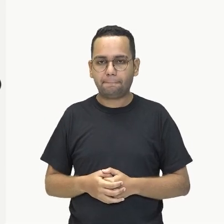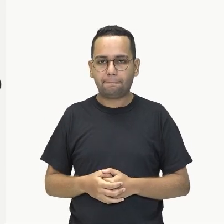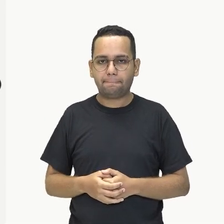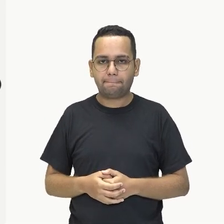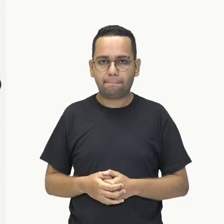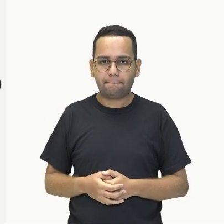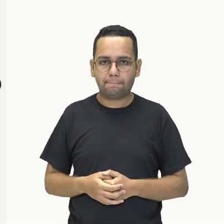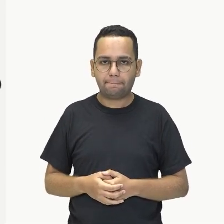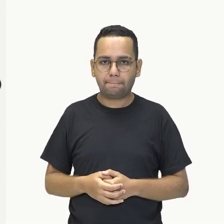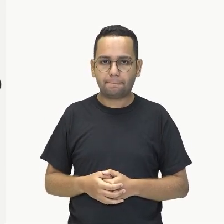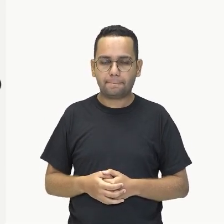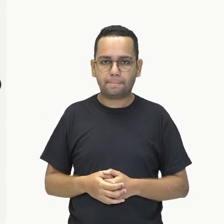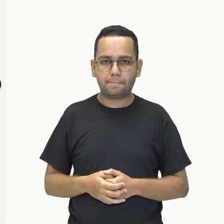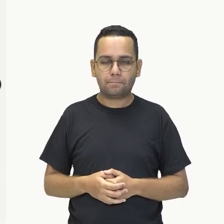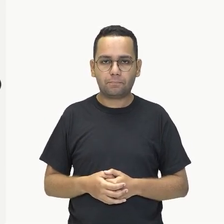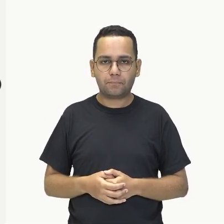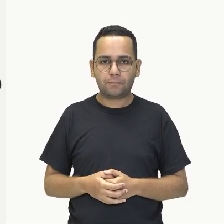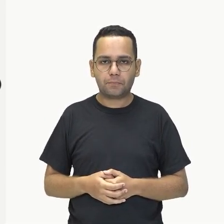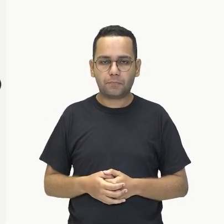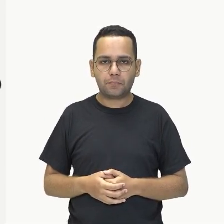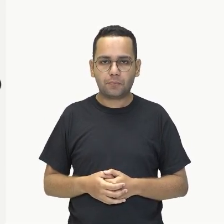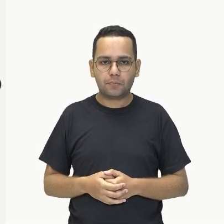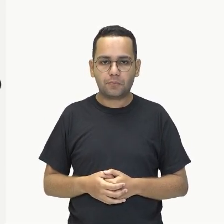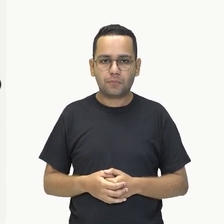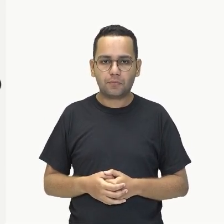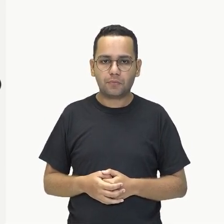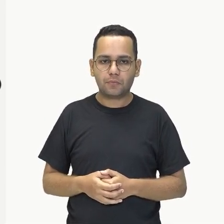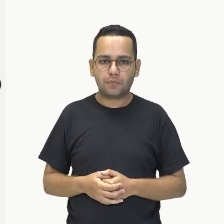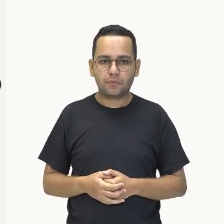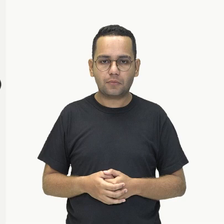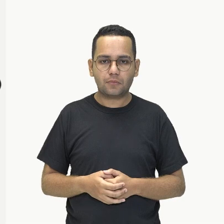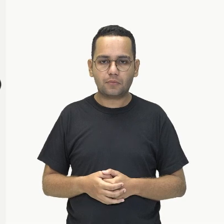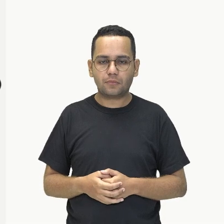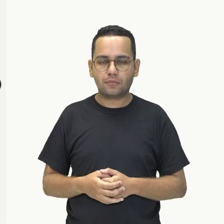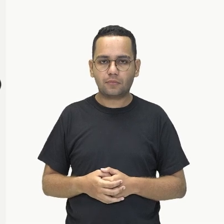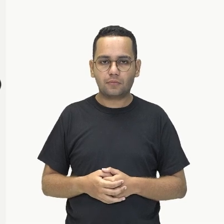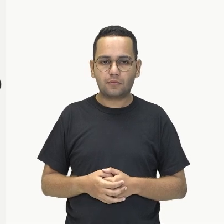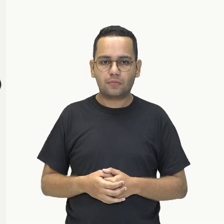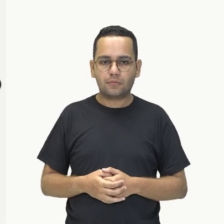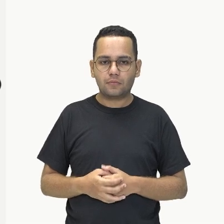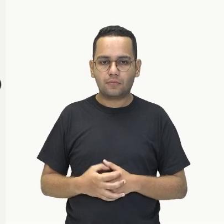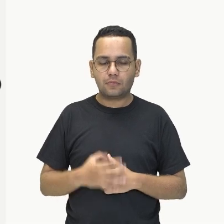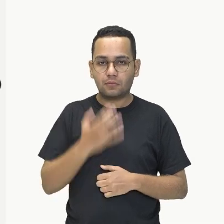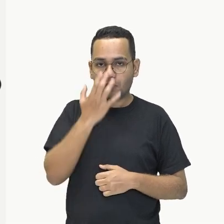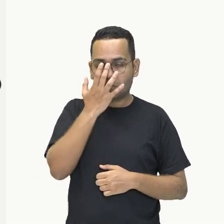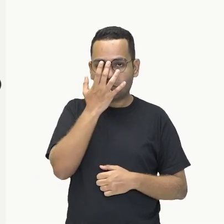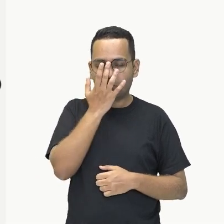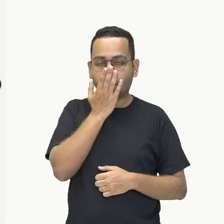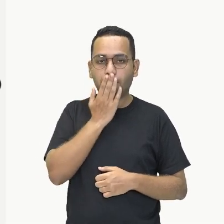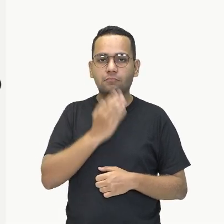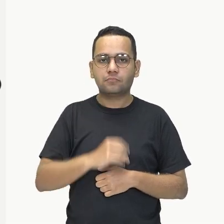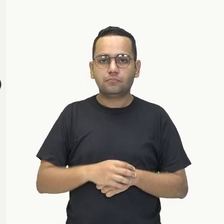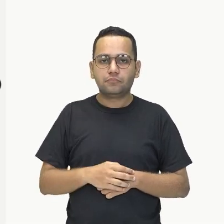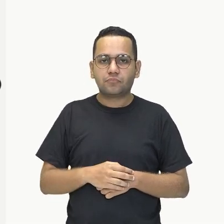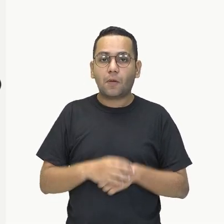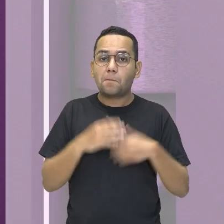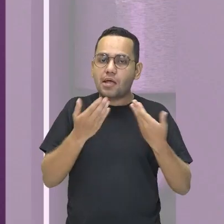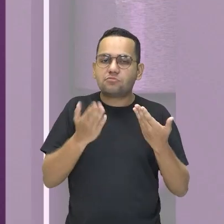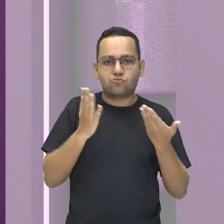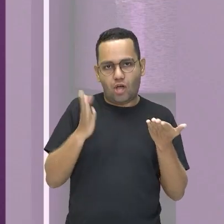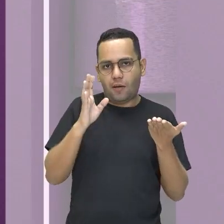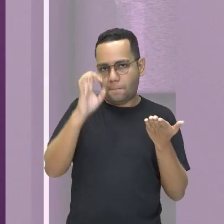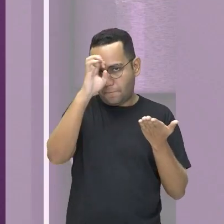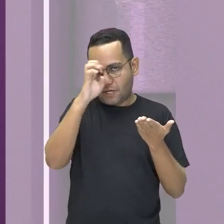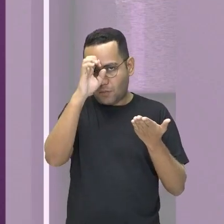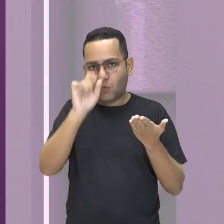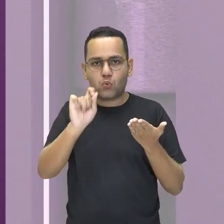bem? Então, como a gente acabou de aprender, a gente verifica o grau de um polinômio